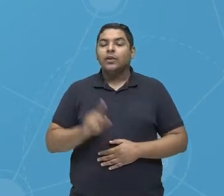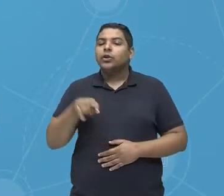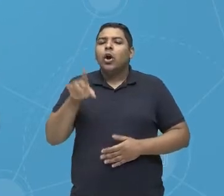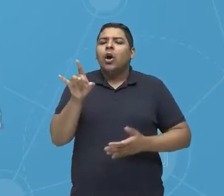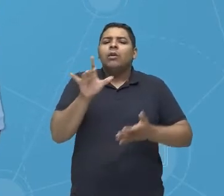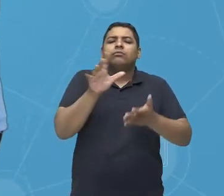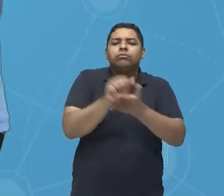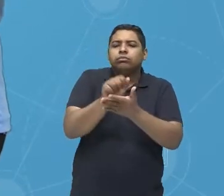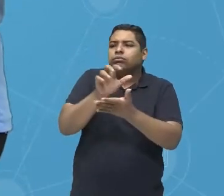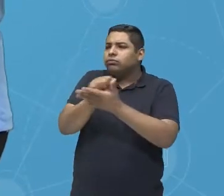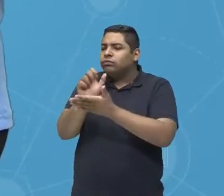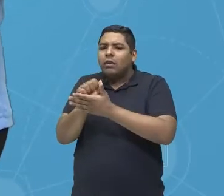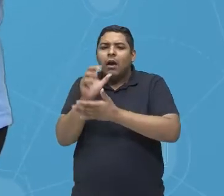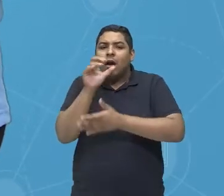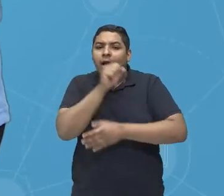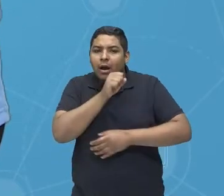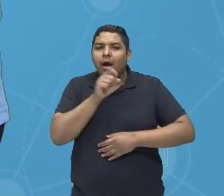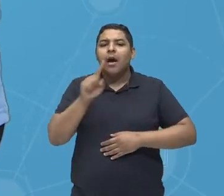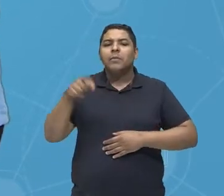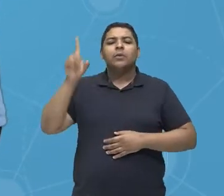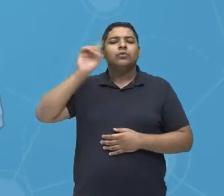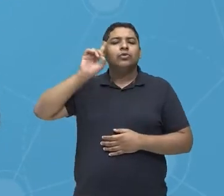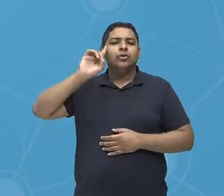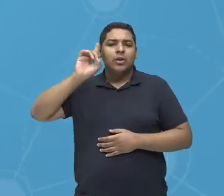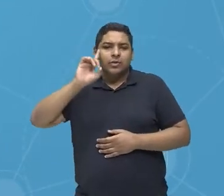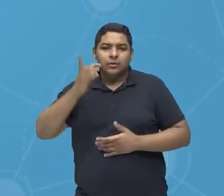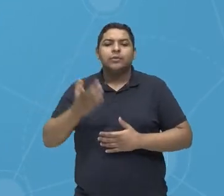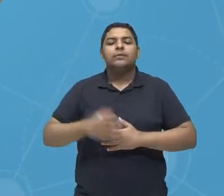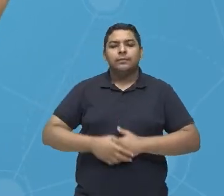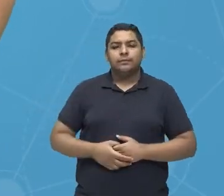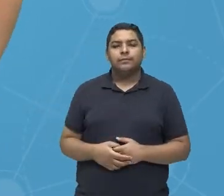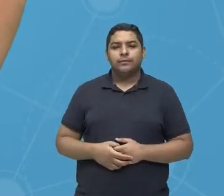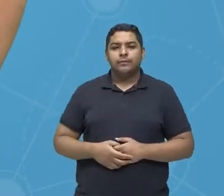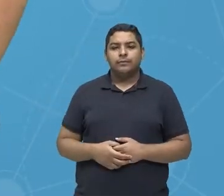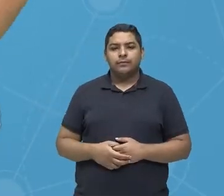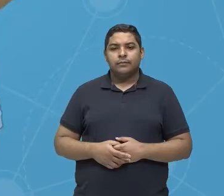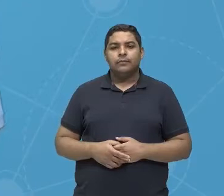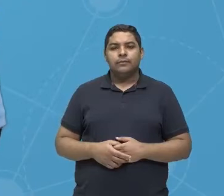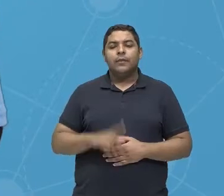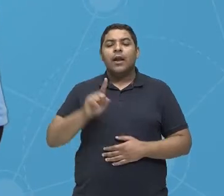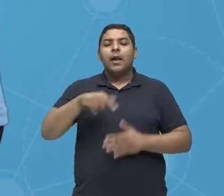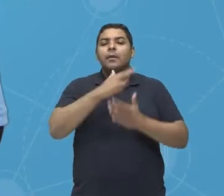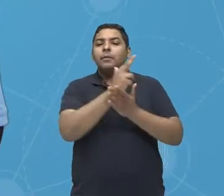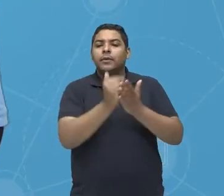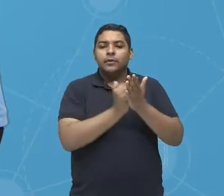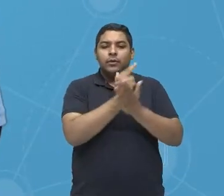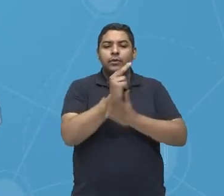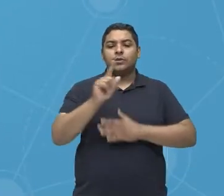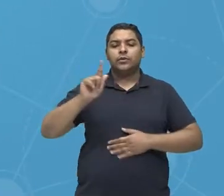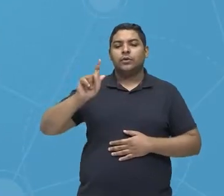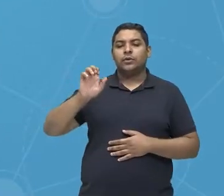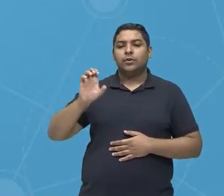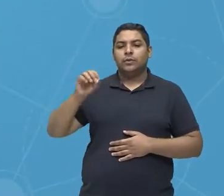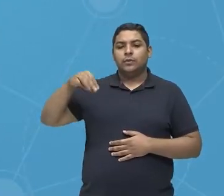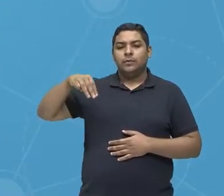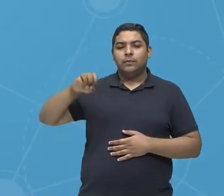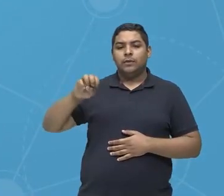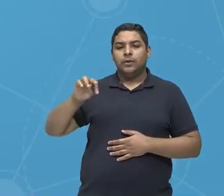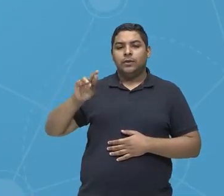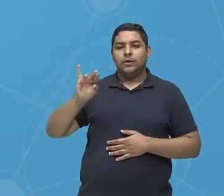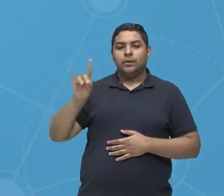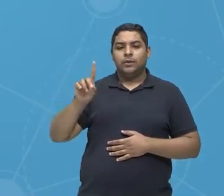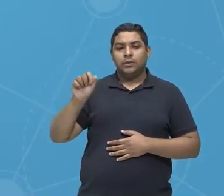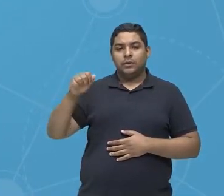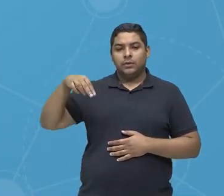de forma muito rápida o seu cotidiano. Então era chamado também de pinturas geometrizantes. E aí vamos ver mais um pouquinho